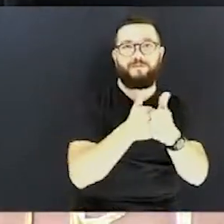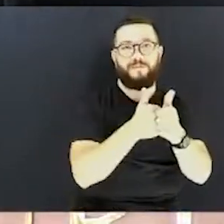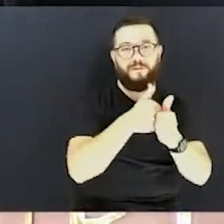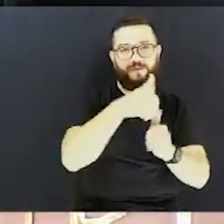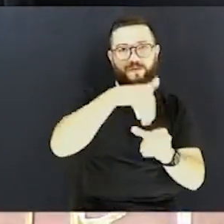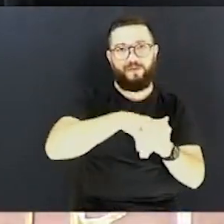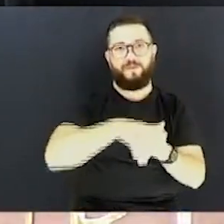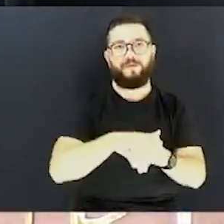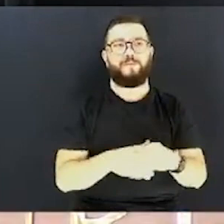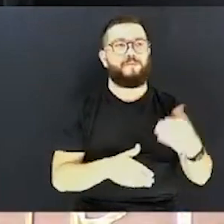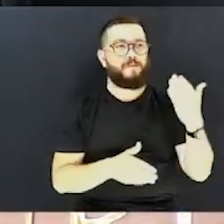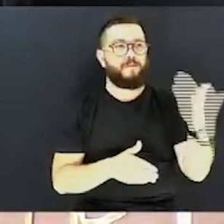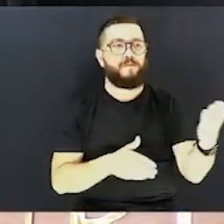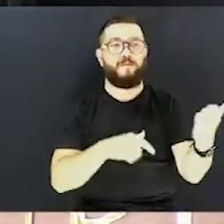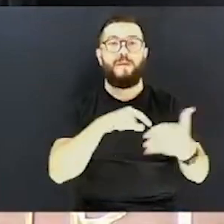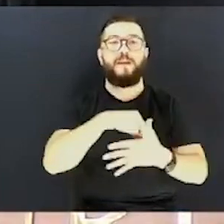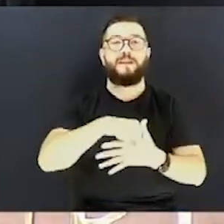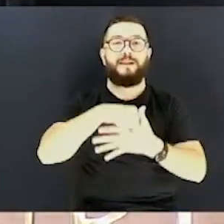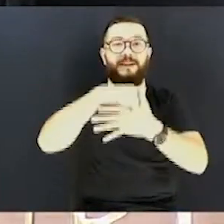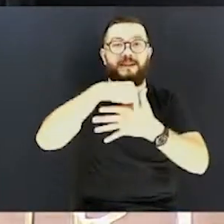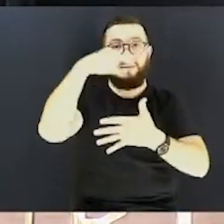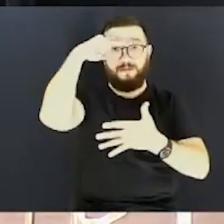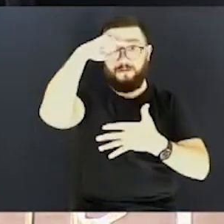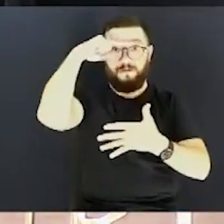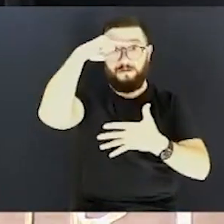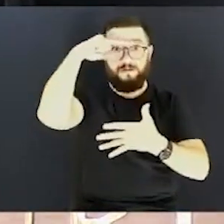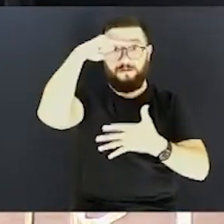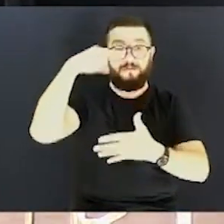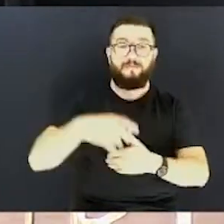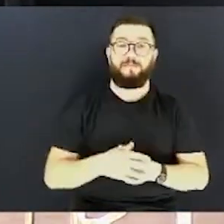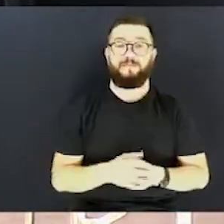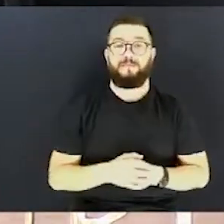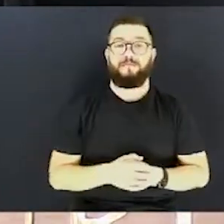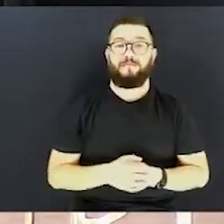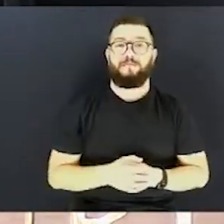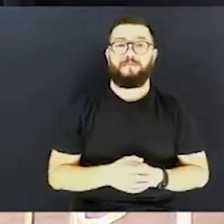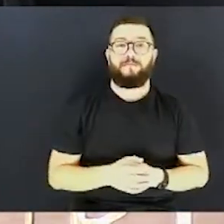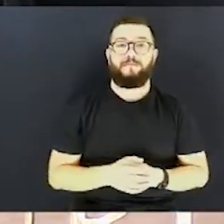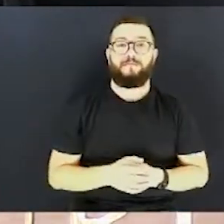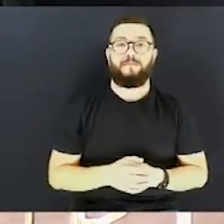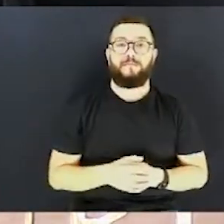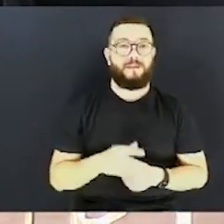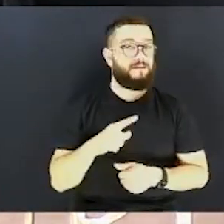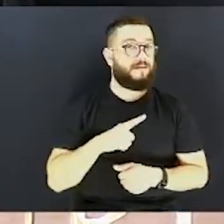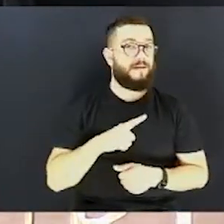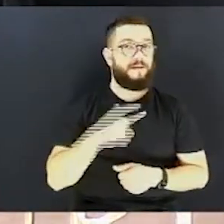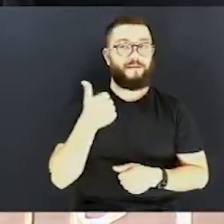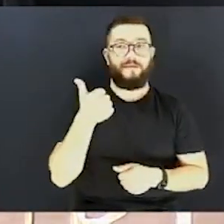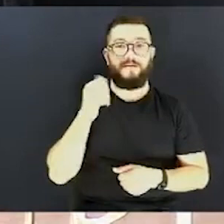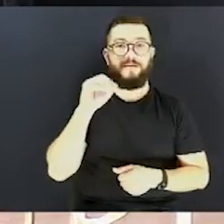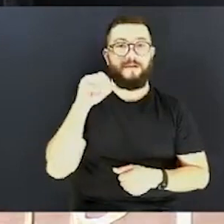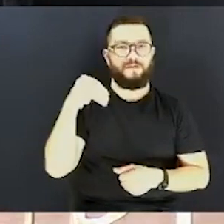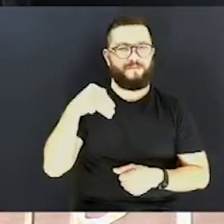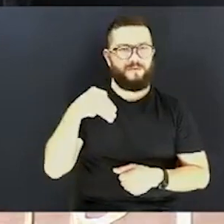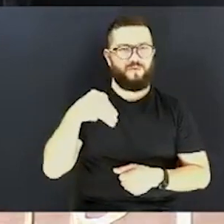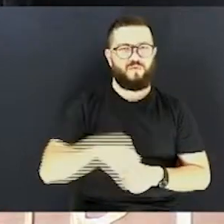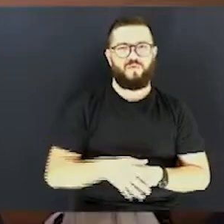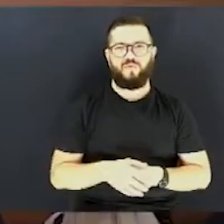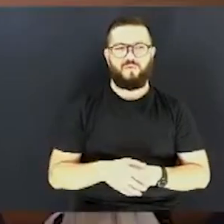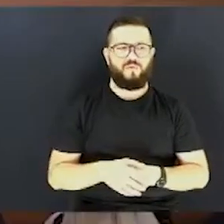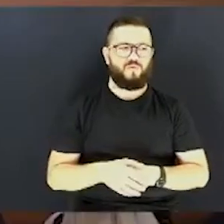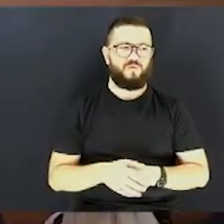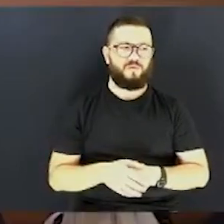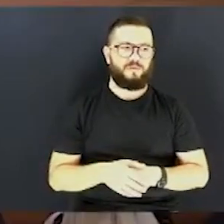vereador líder do governo, Tico Kuzma, com a palavra, 5 minutos. Lembrando que temos 10 minutos até o final da sessão, porém já estamos